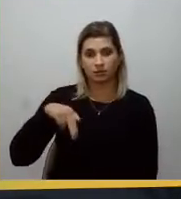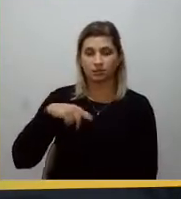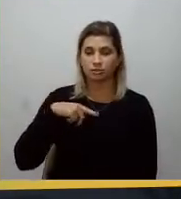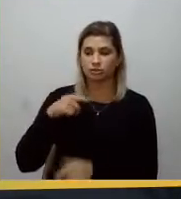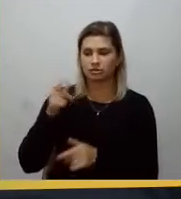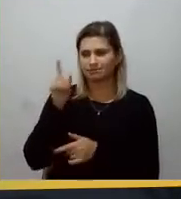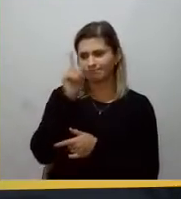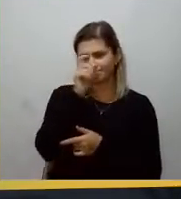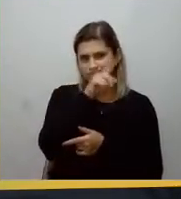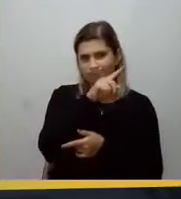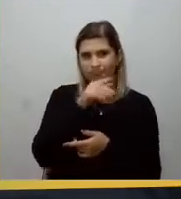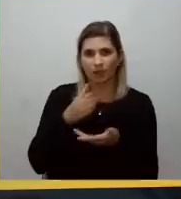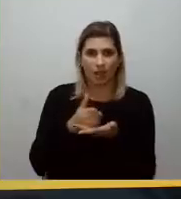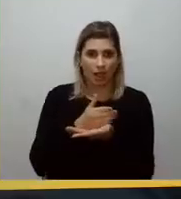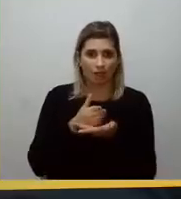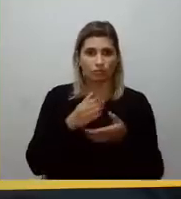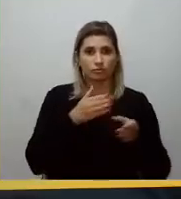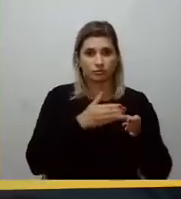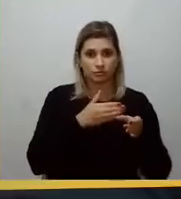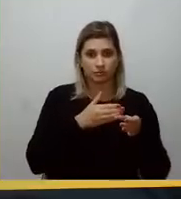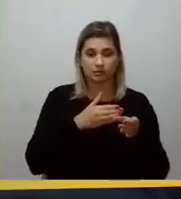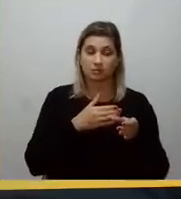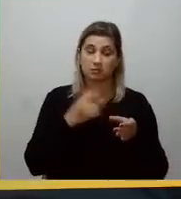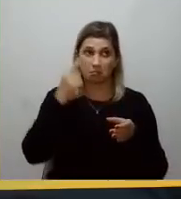alguns municípios resolveram privatizar